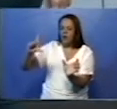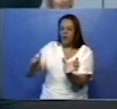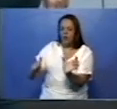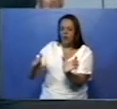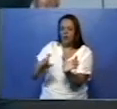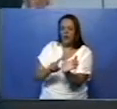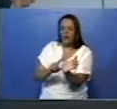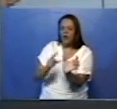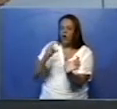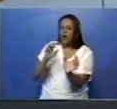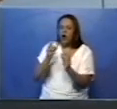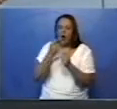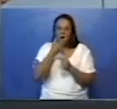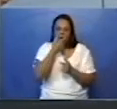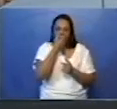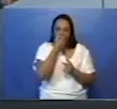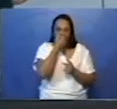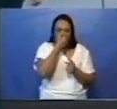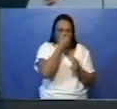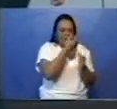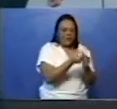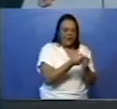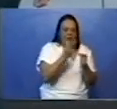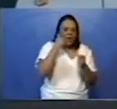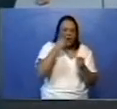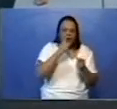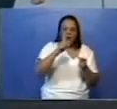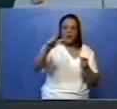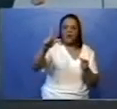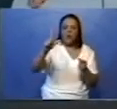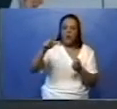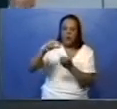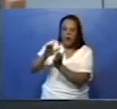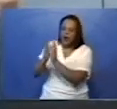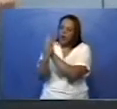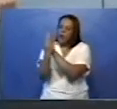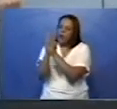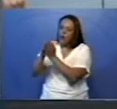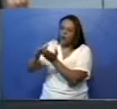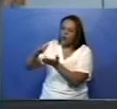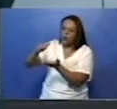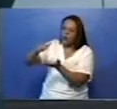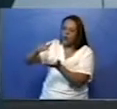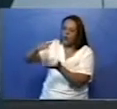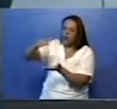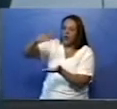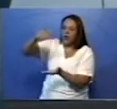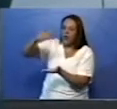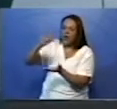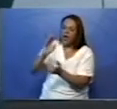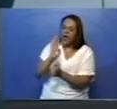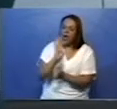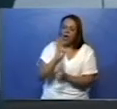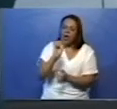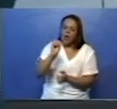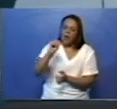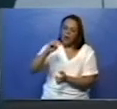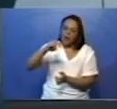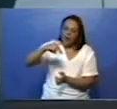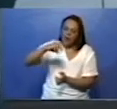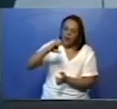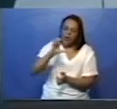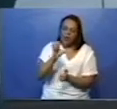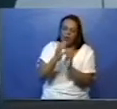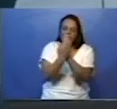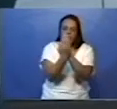ó. Narizinho ganhou uma bonecona? Não. Ela ganhou uma boneca enorme, para dizer